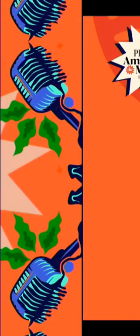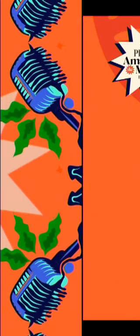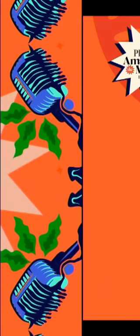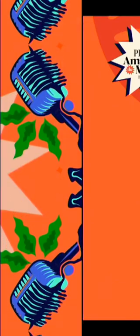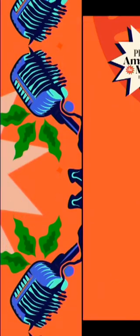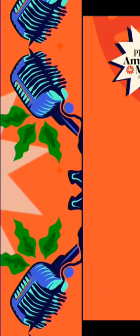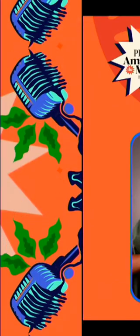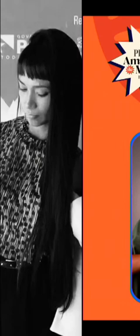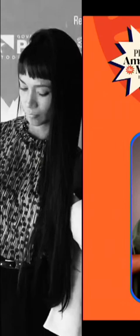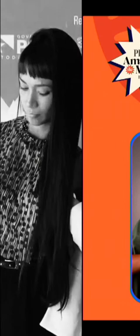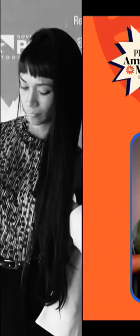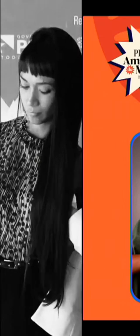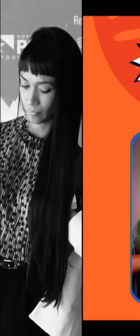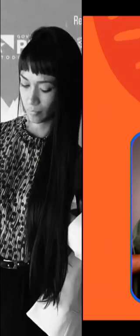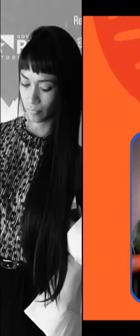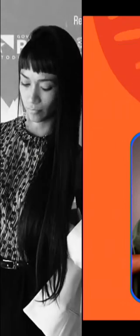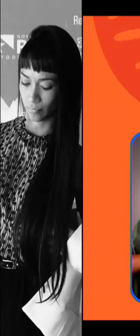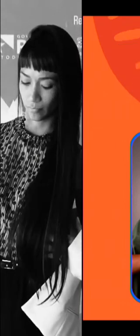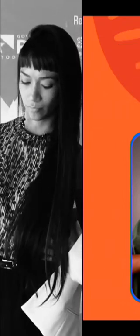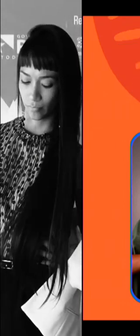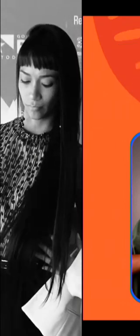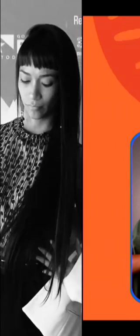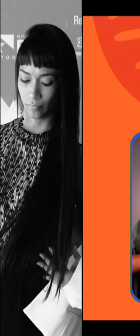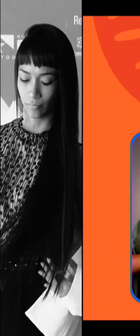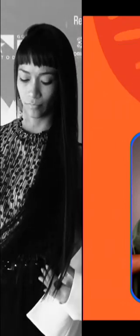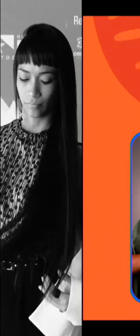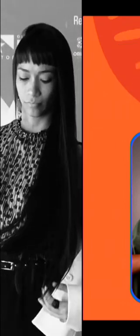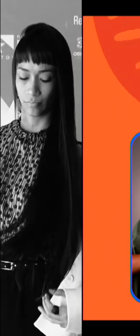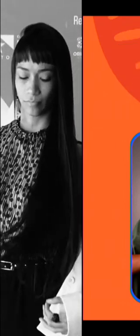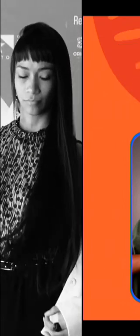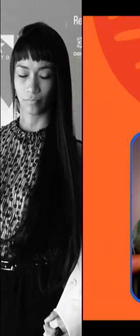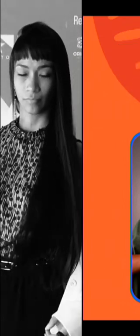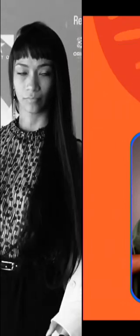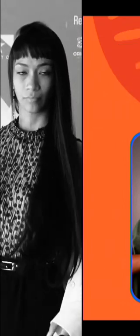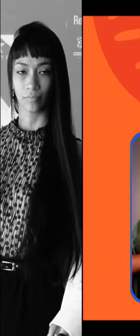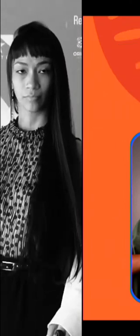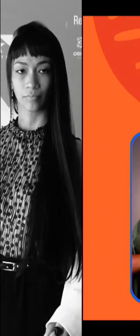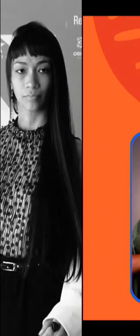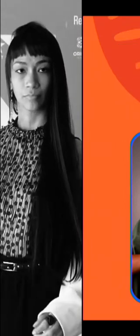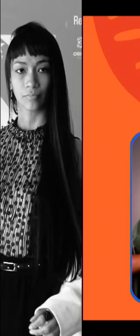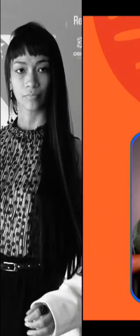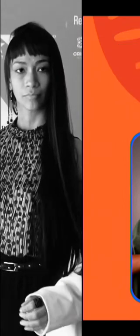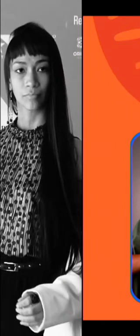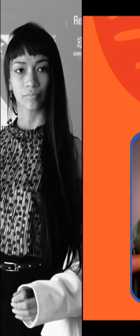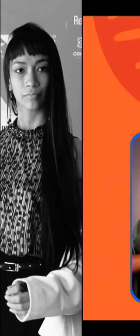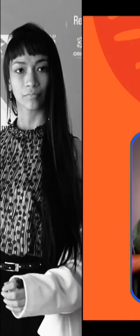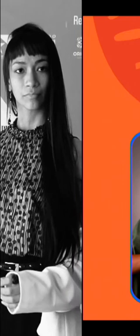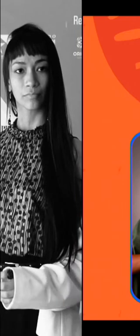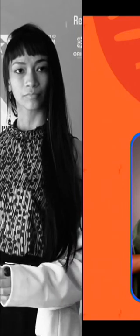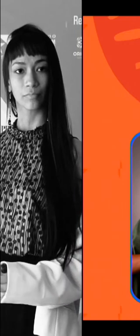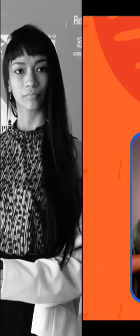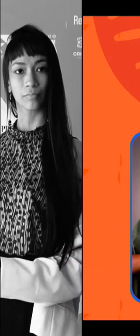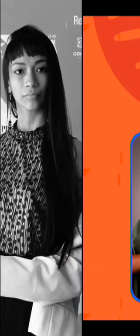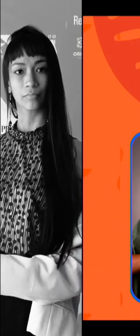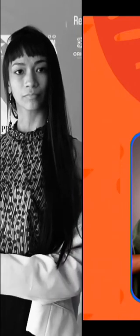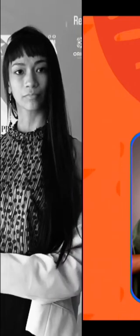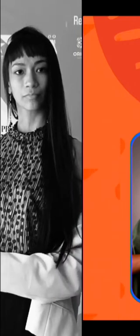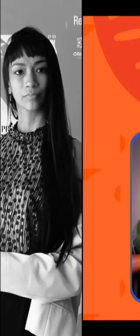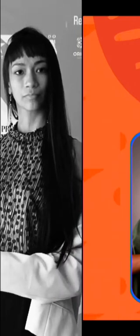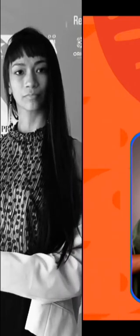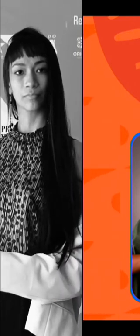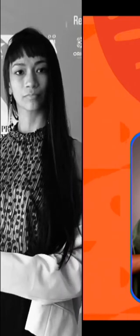curadores convidados Jazz Mota, artista, publicitária e produtora, fundadora e diretora do Festival